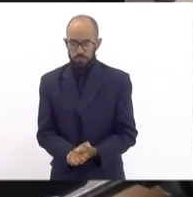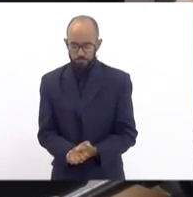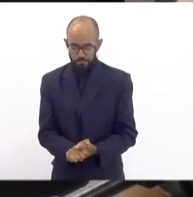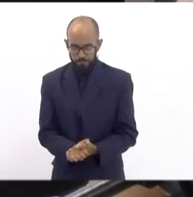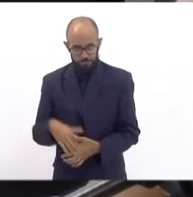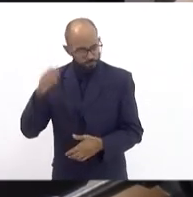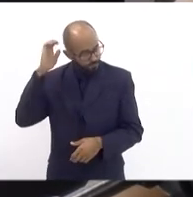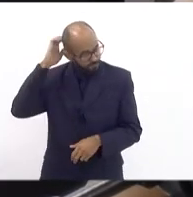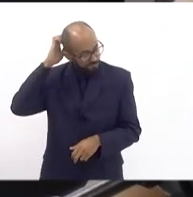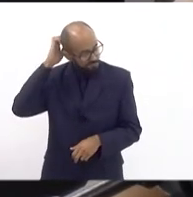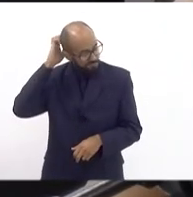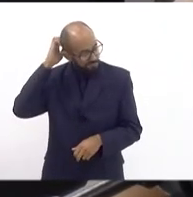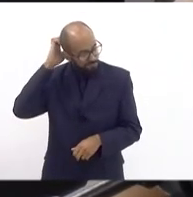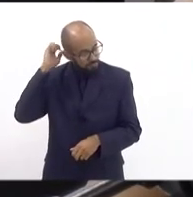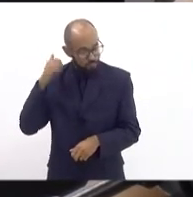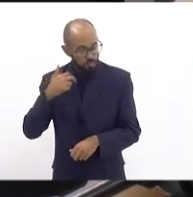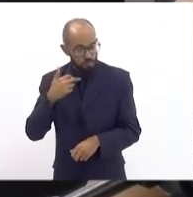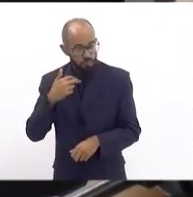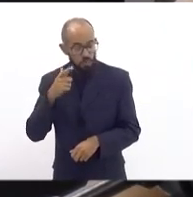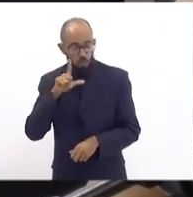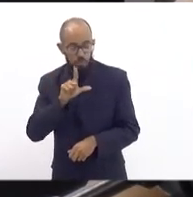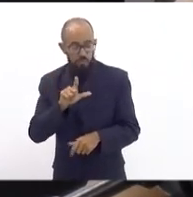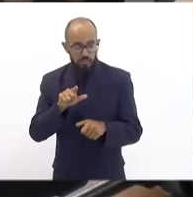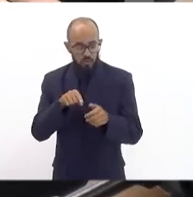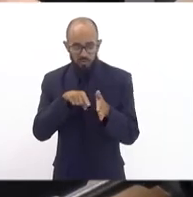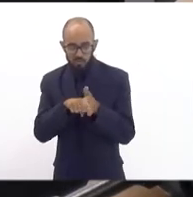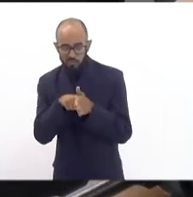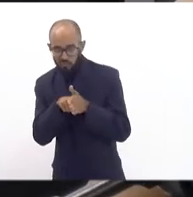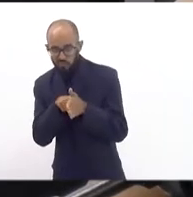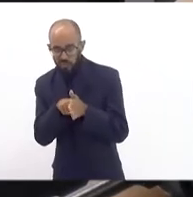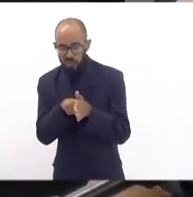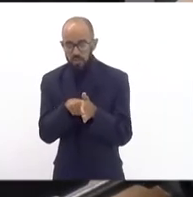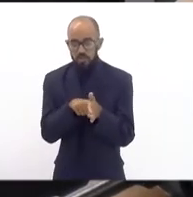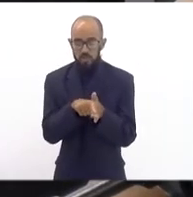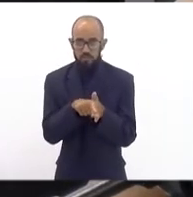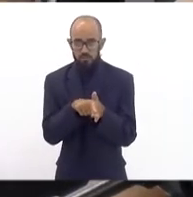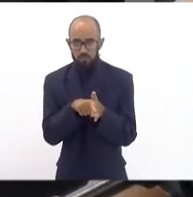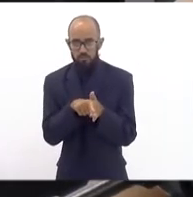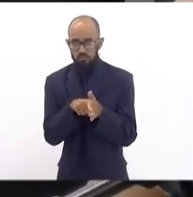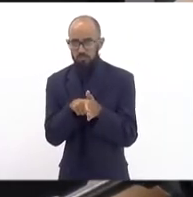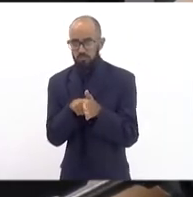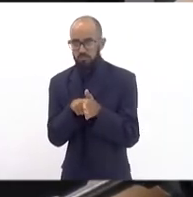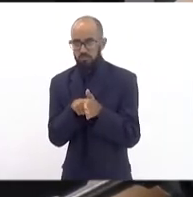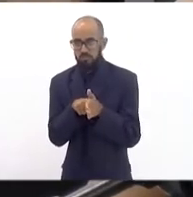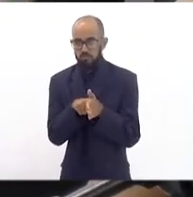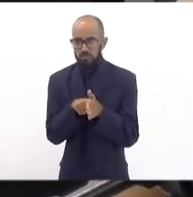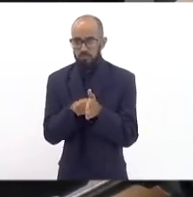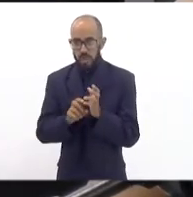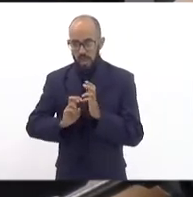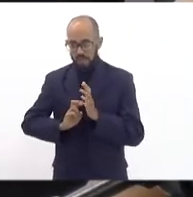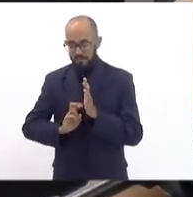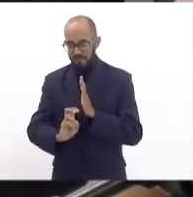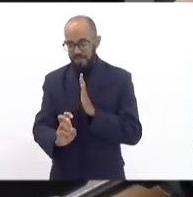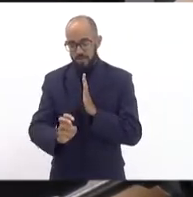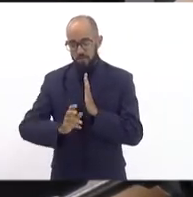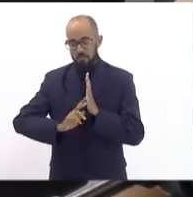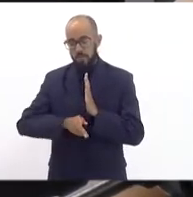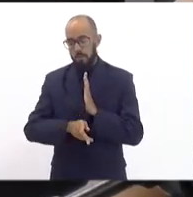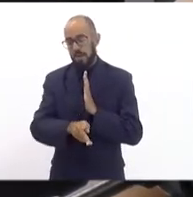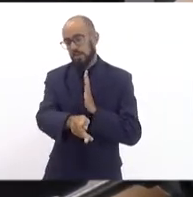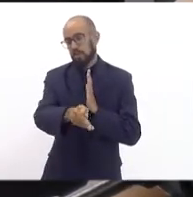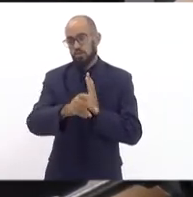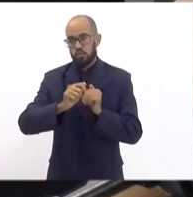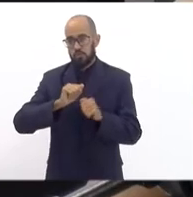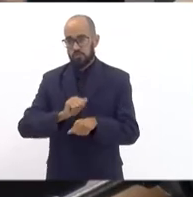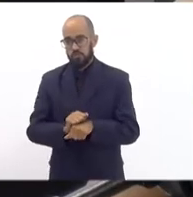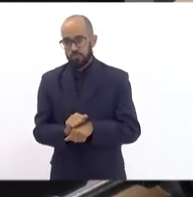não pôde, né, fiscalizar a sua via permanente, e